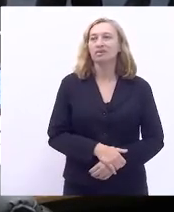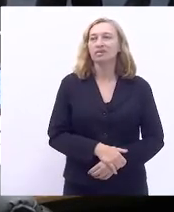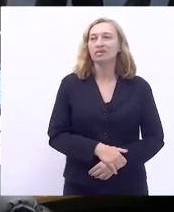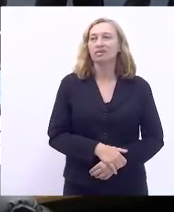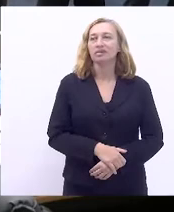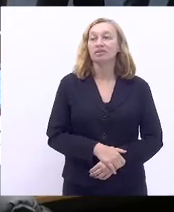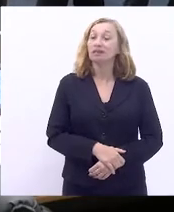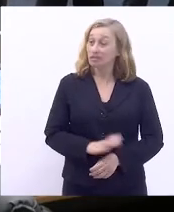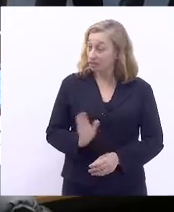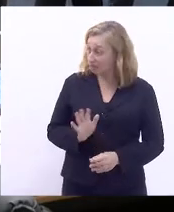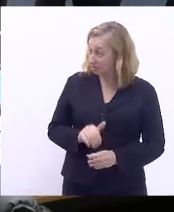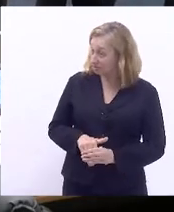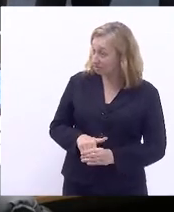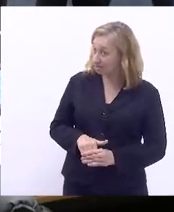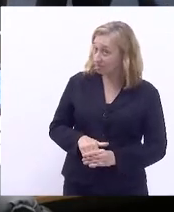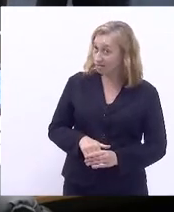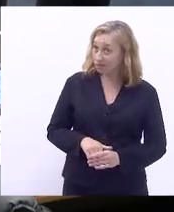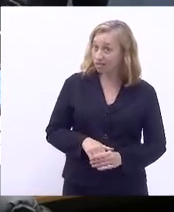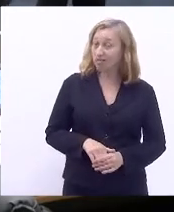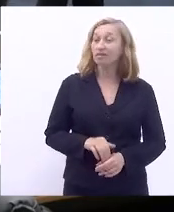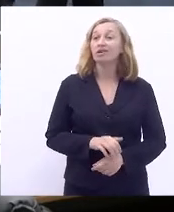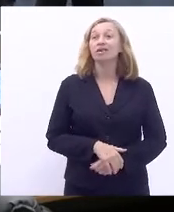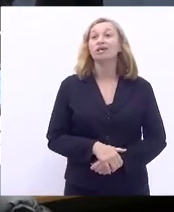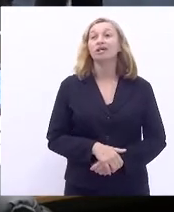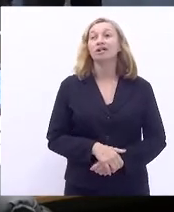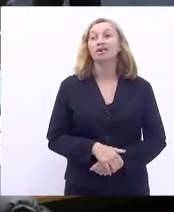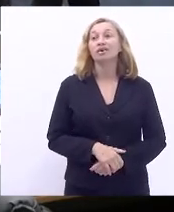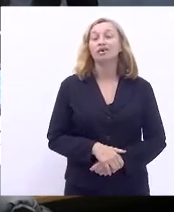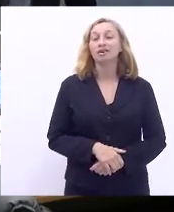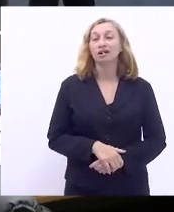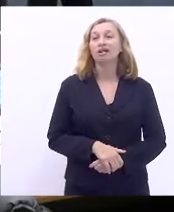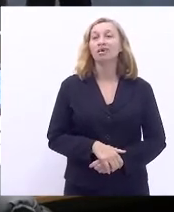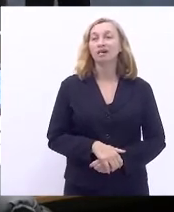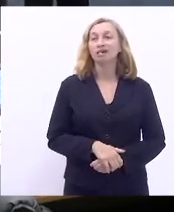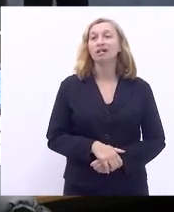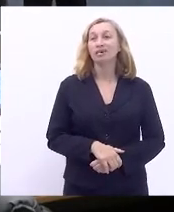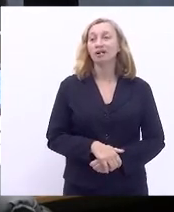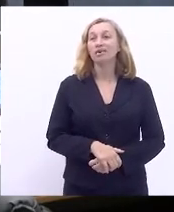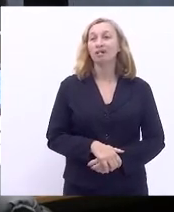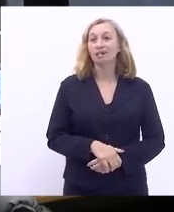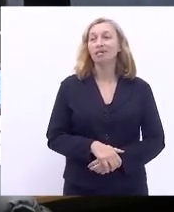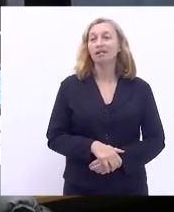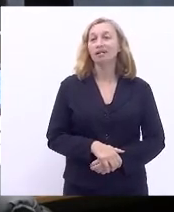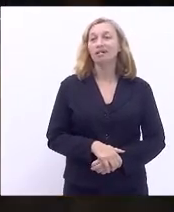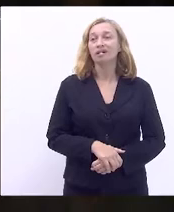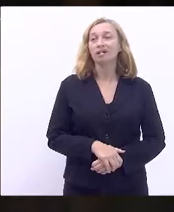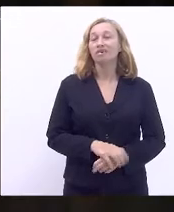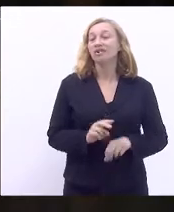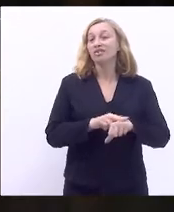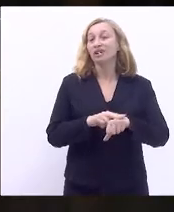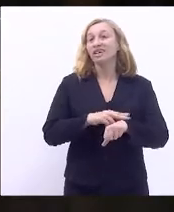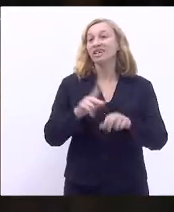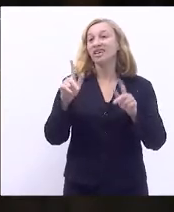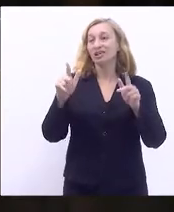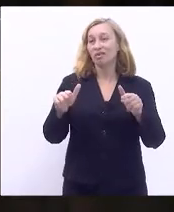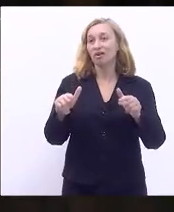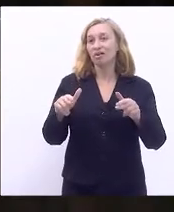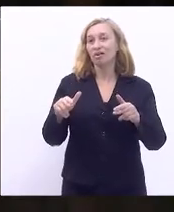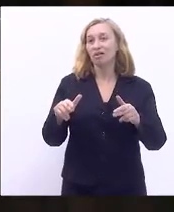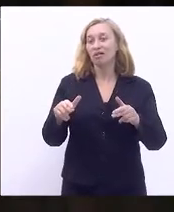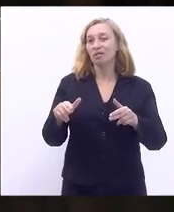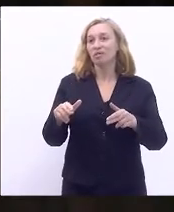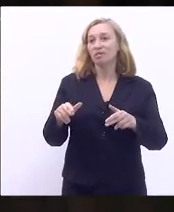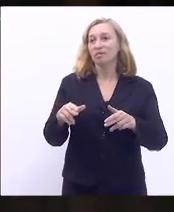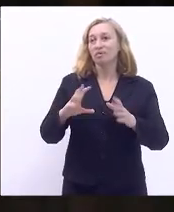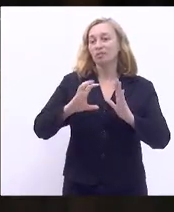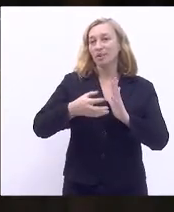você votou? Sim. É porque fica verde. É. Veja, é igual o partido do nosso amigo